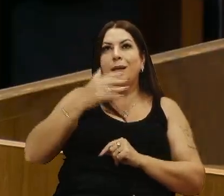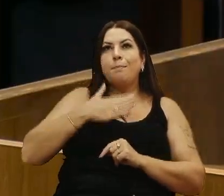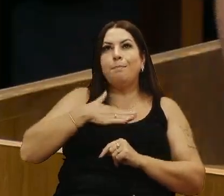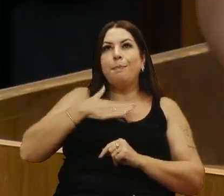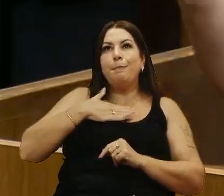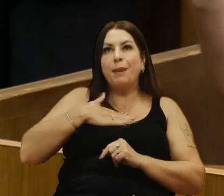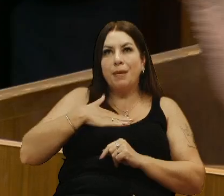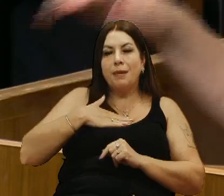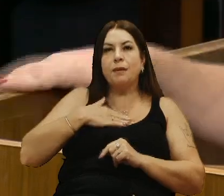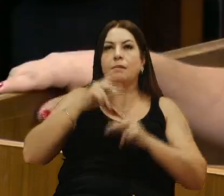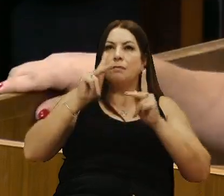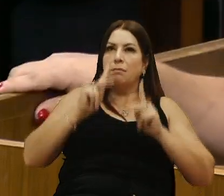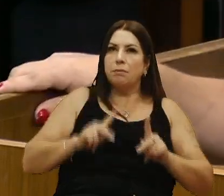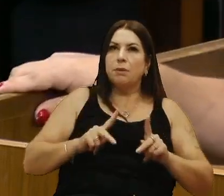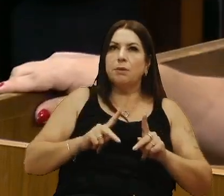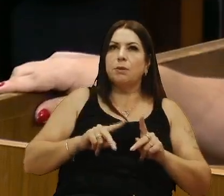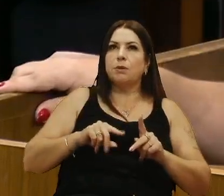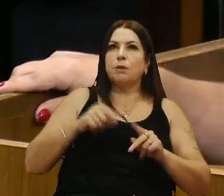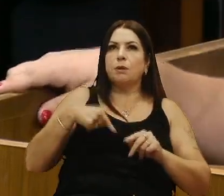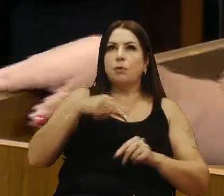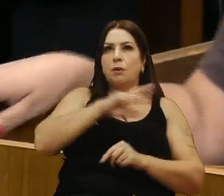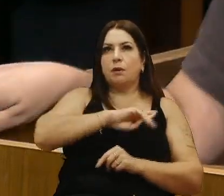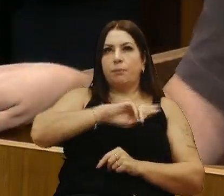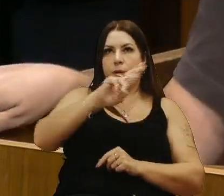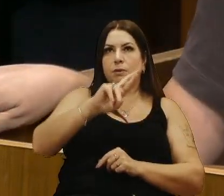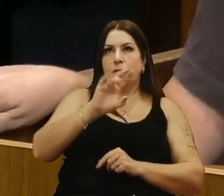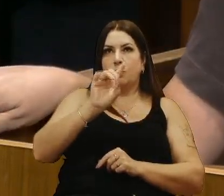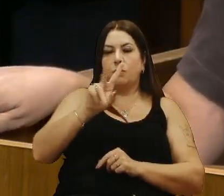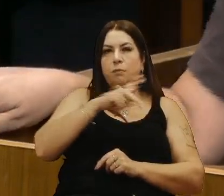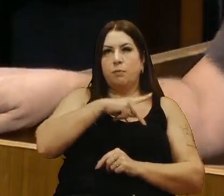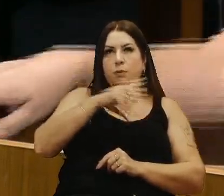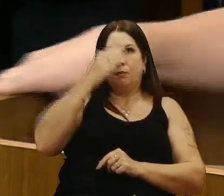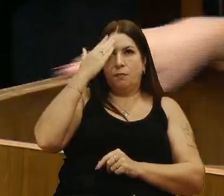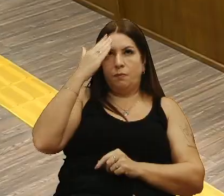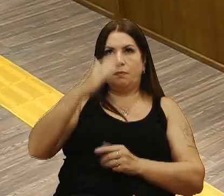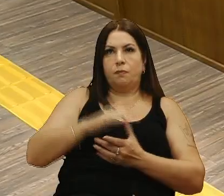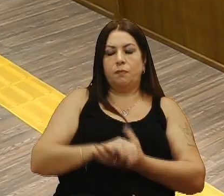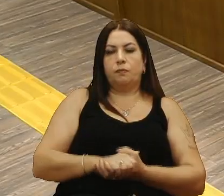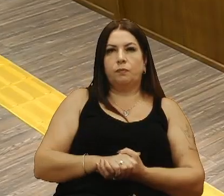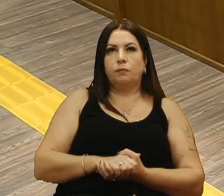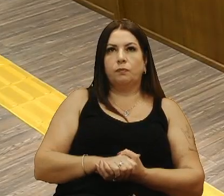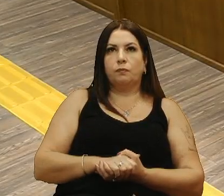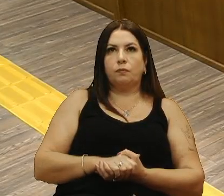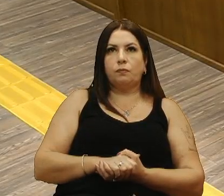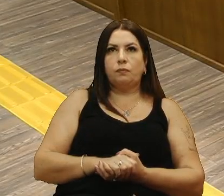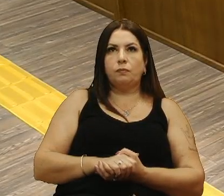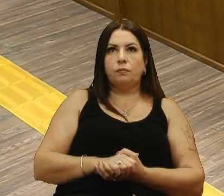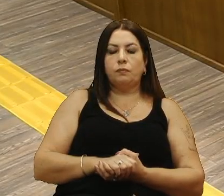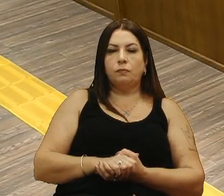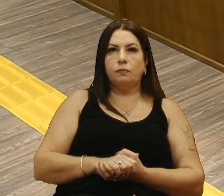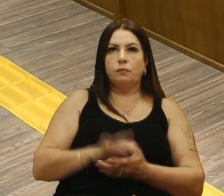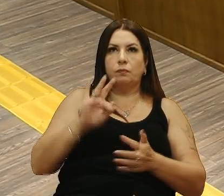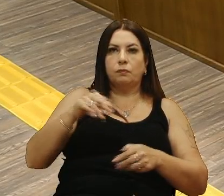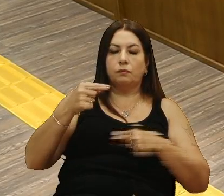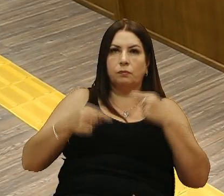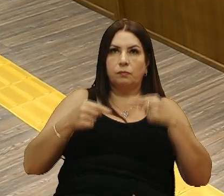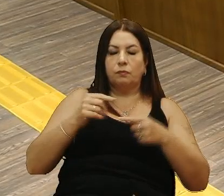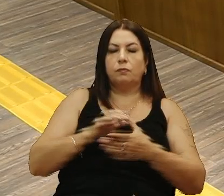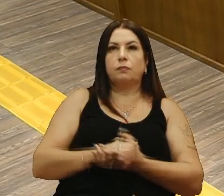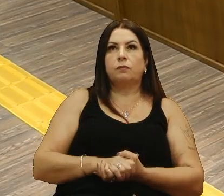minha e das pessoas que eu aqui represento. Era isso, senhor presidente. Muito obrigada. Encerrada a discussão.